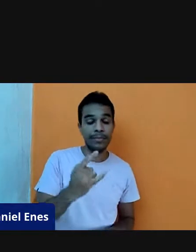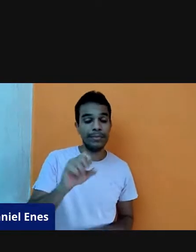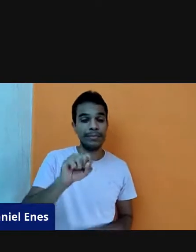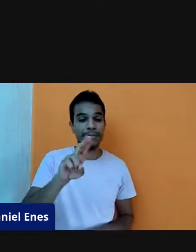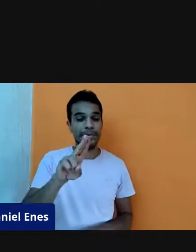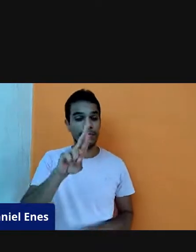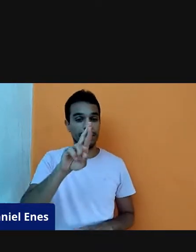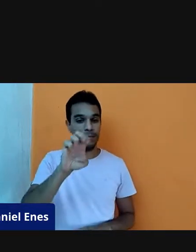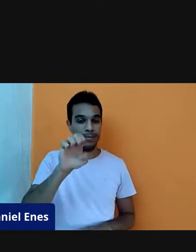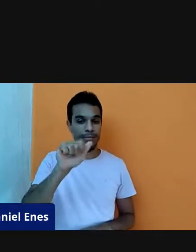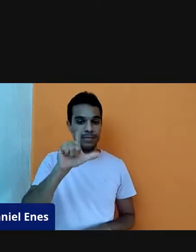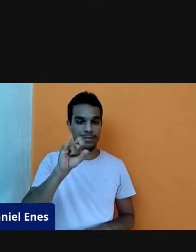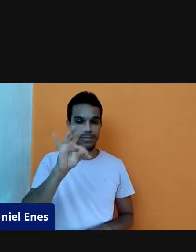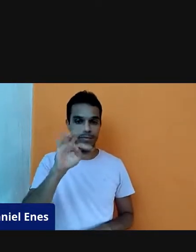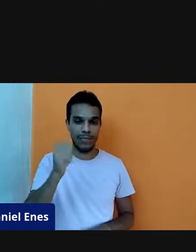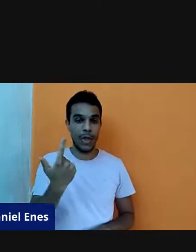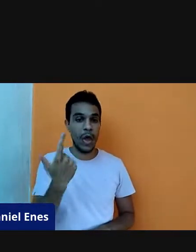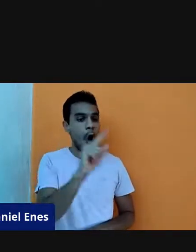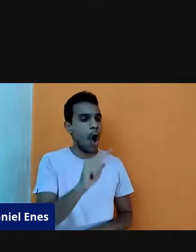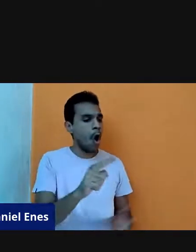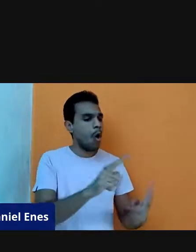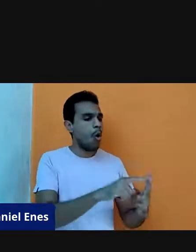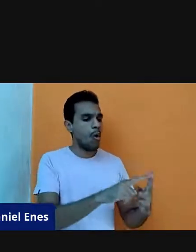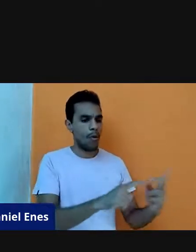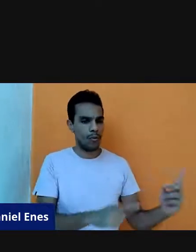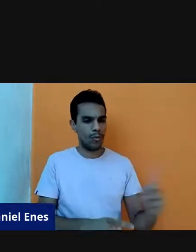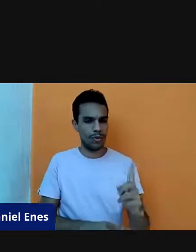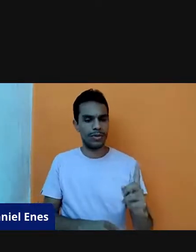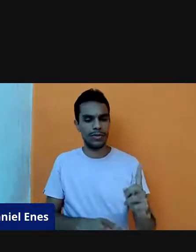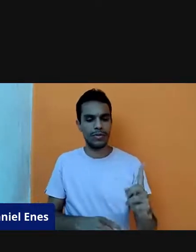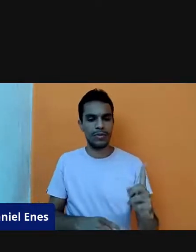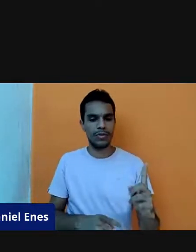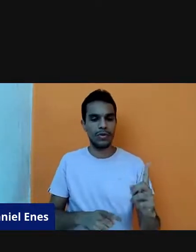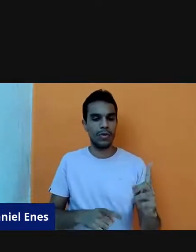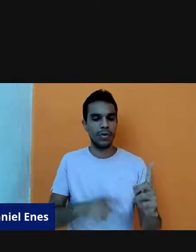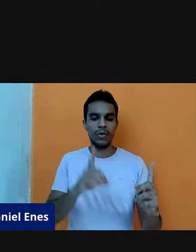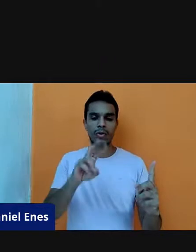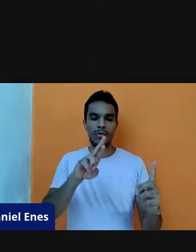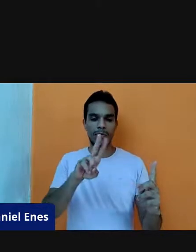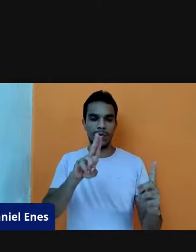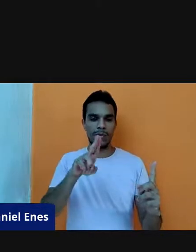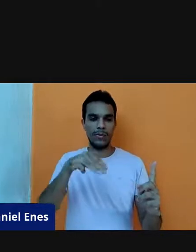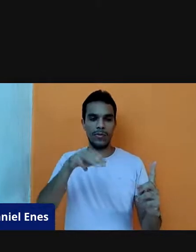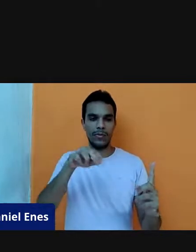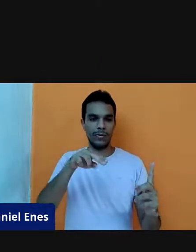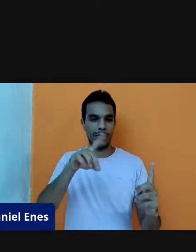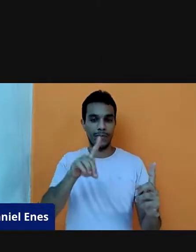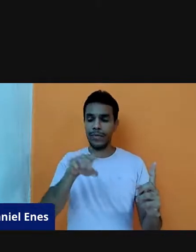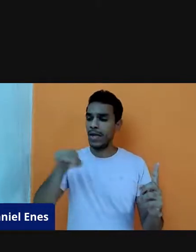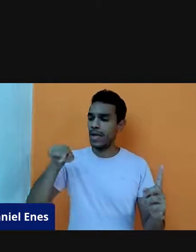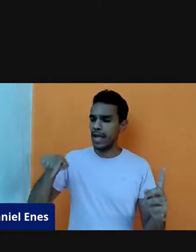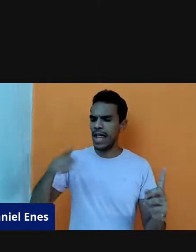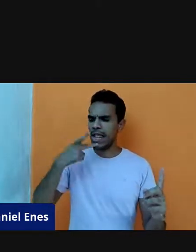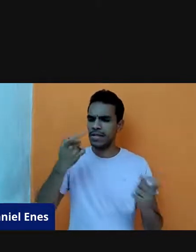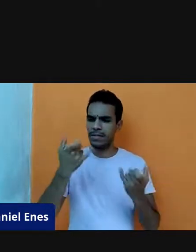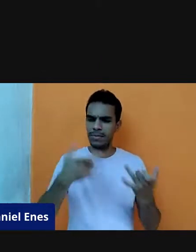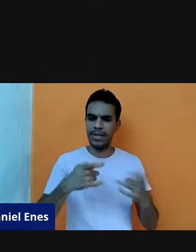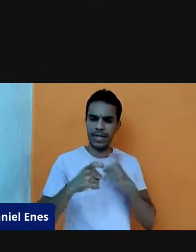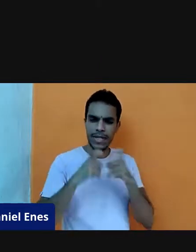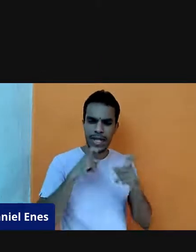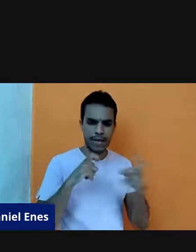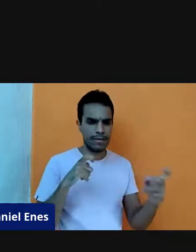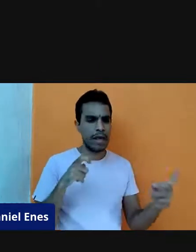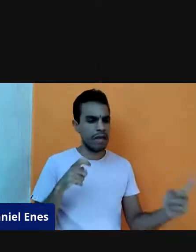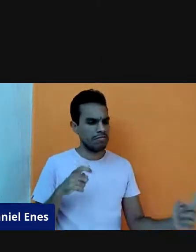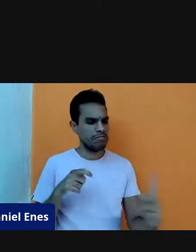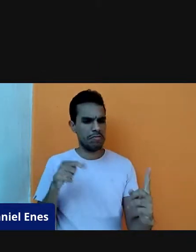quanto a Drummond, né, o João Cabral também vai dizer em muitas de suas entrevistas que Drummond foi o